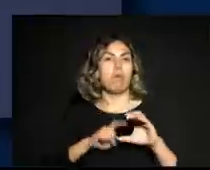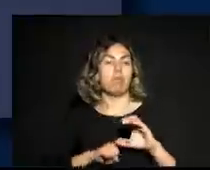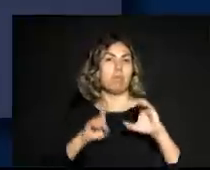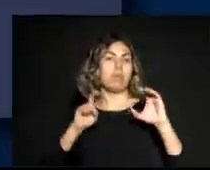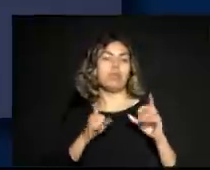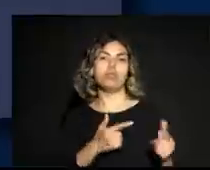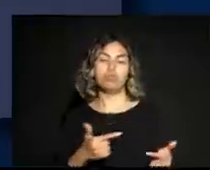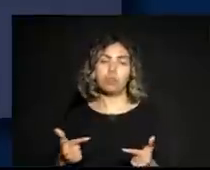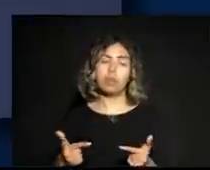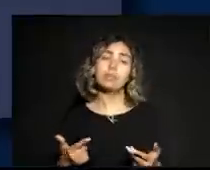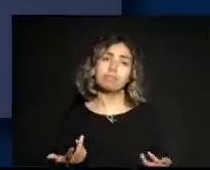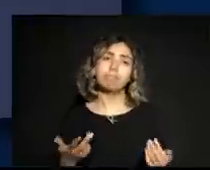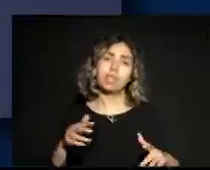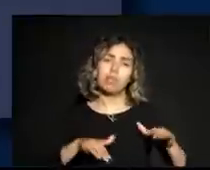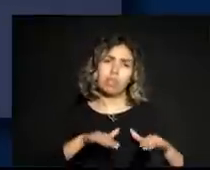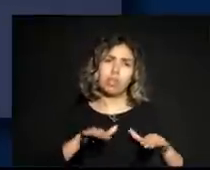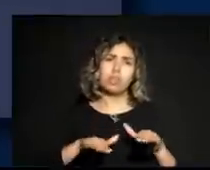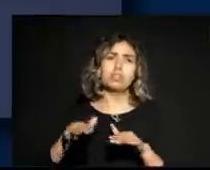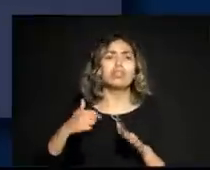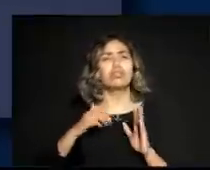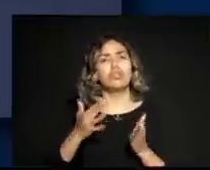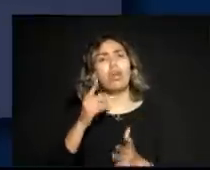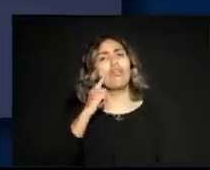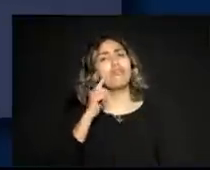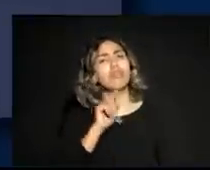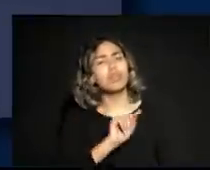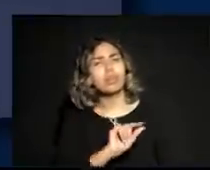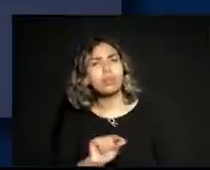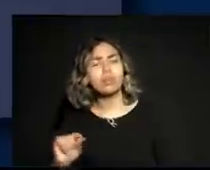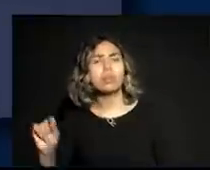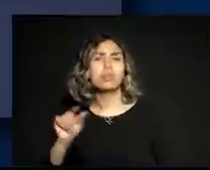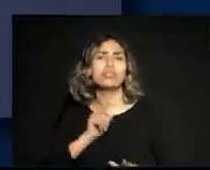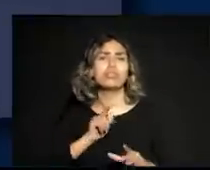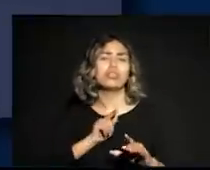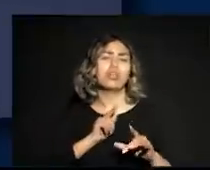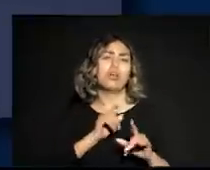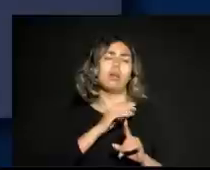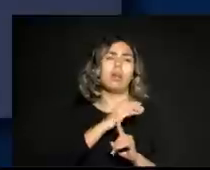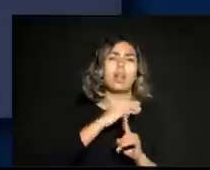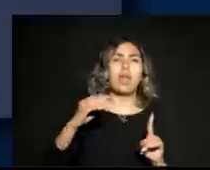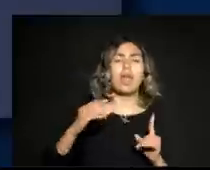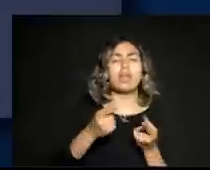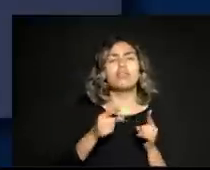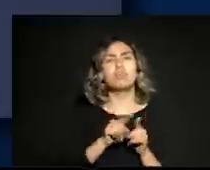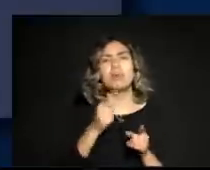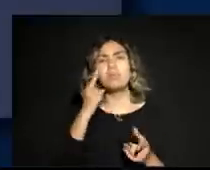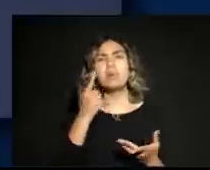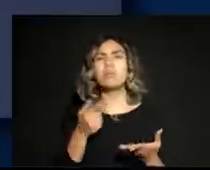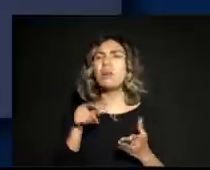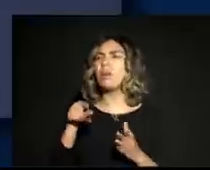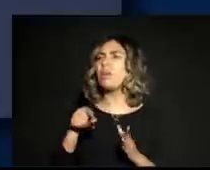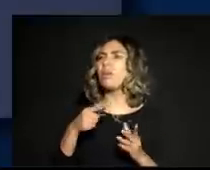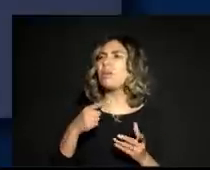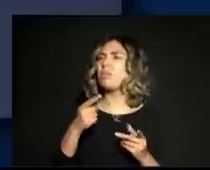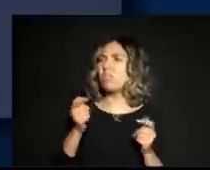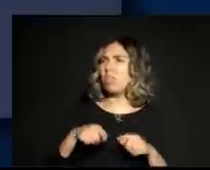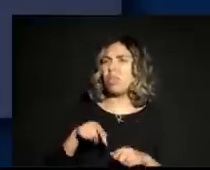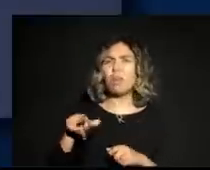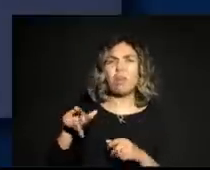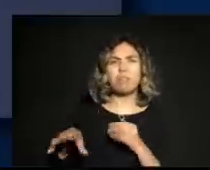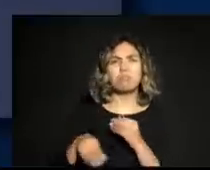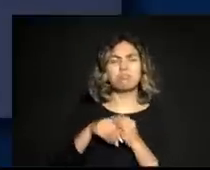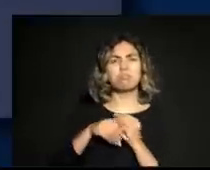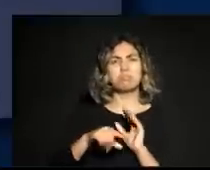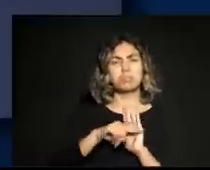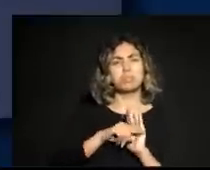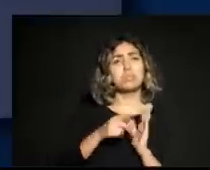muito de nós aqui eu já ouvi vários clientes investidores Poxa mas essa coisa de emenda impositiva para